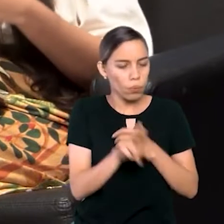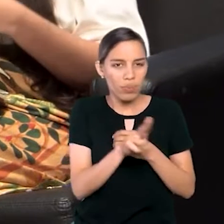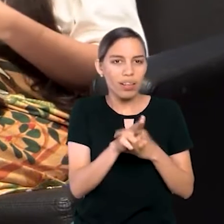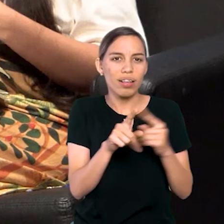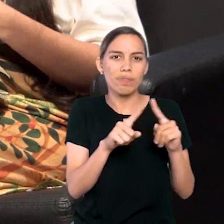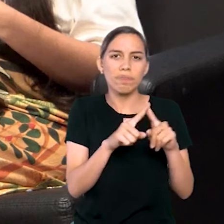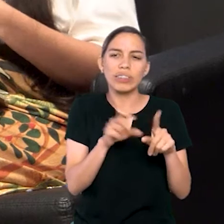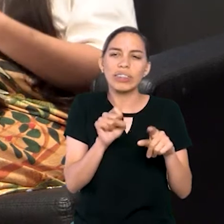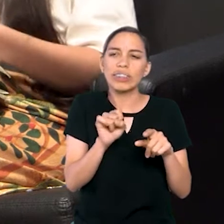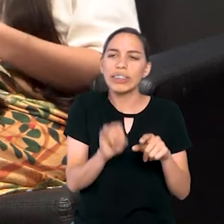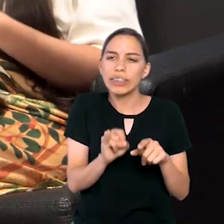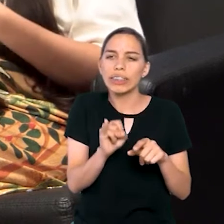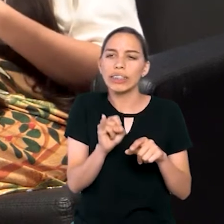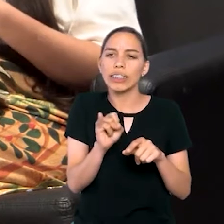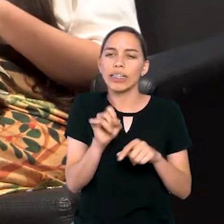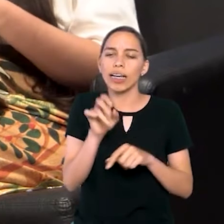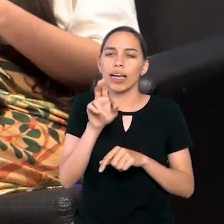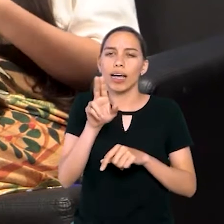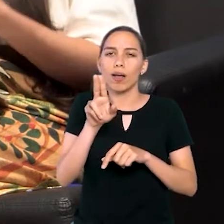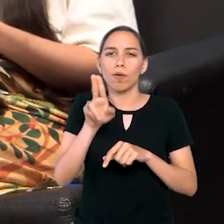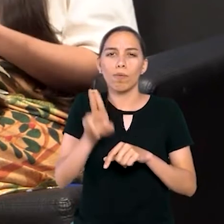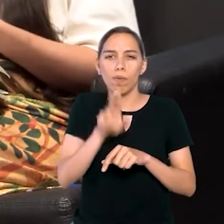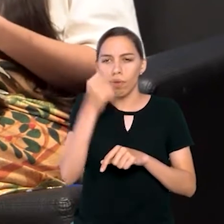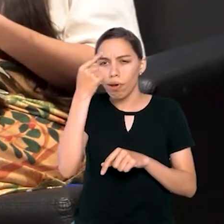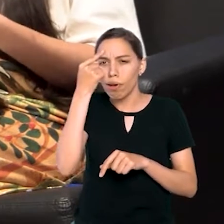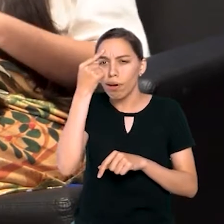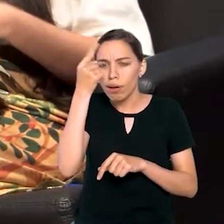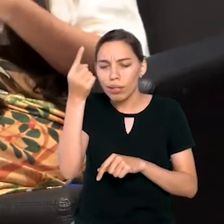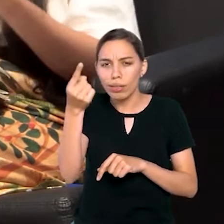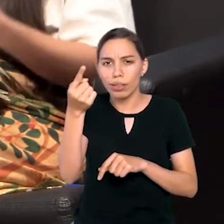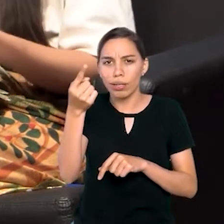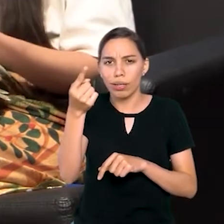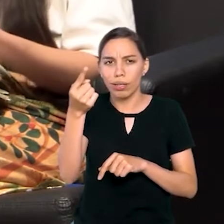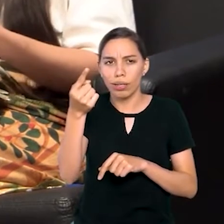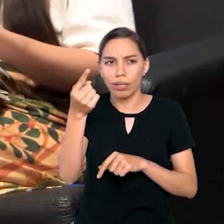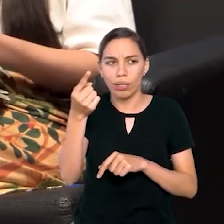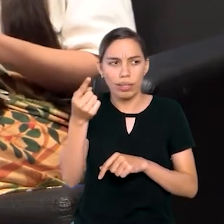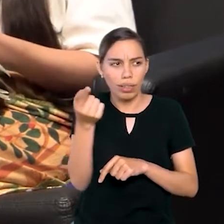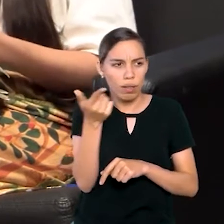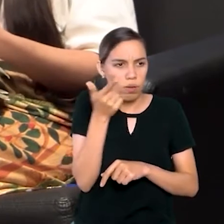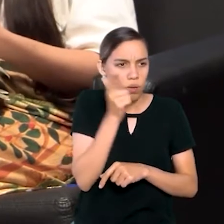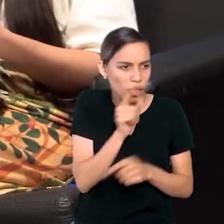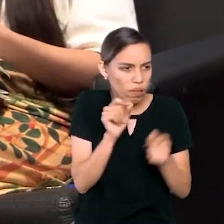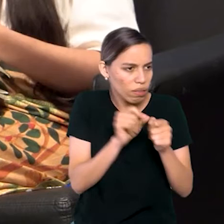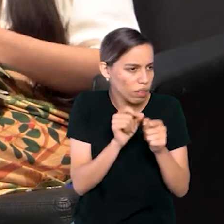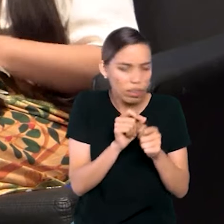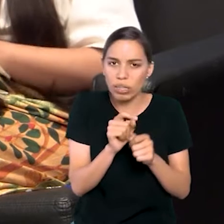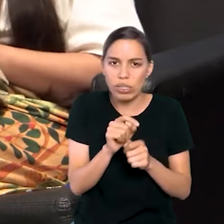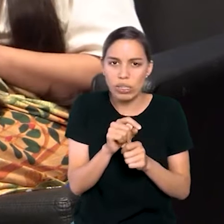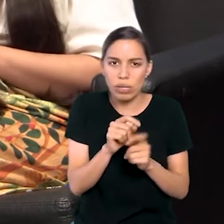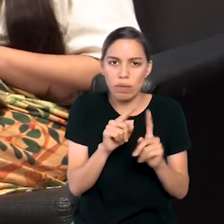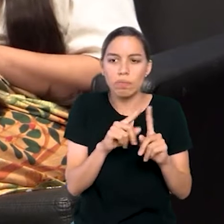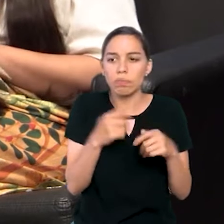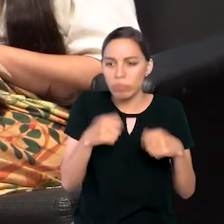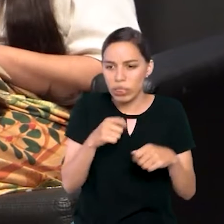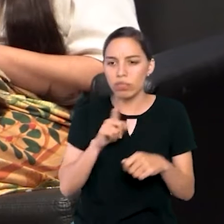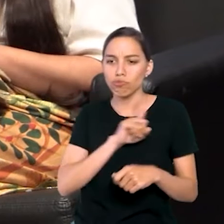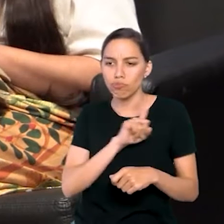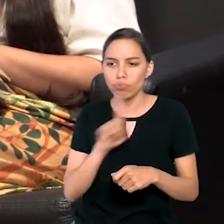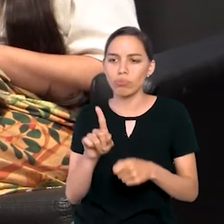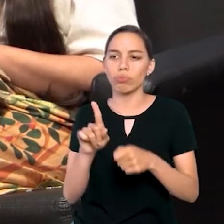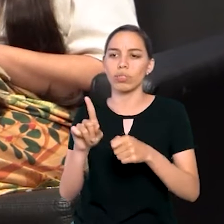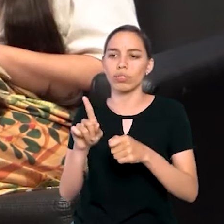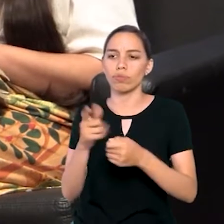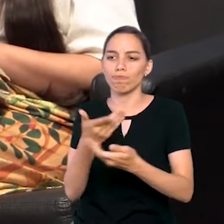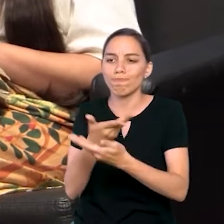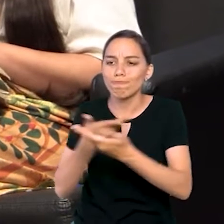só tem esse encantamento quando tem um envolvimento com elas, né? Então, acho que esse cuidado